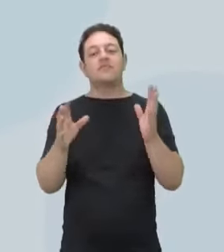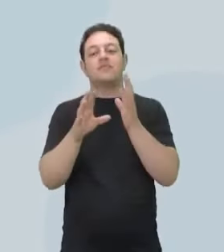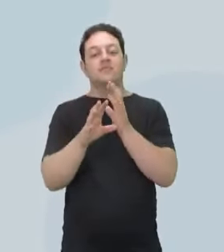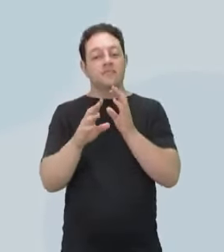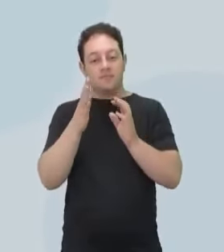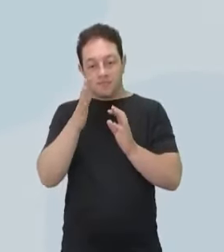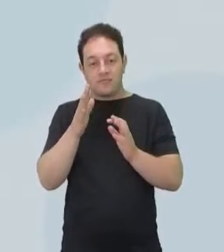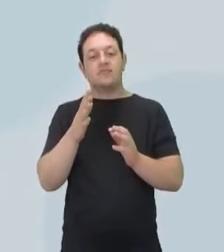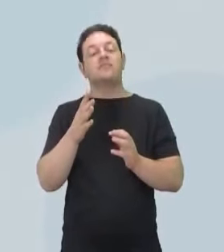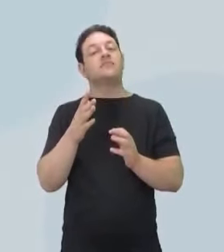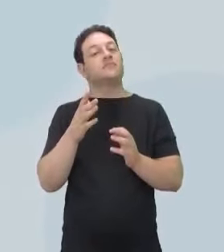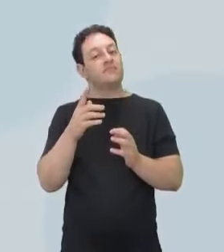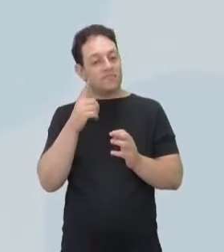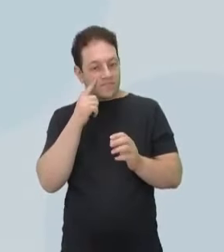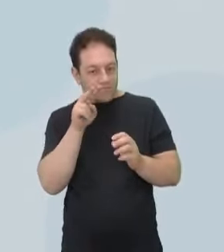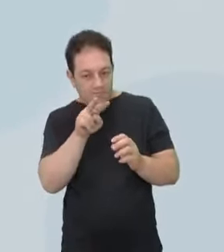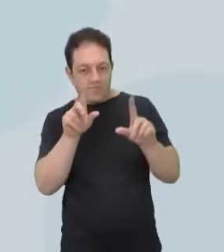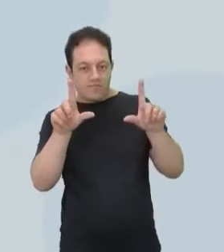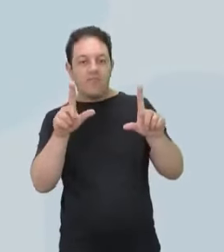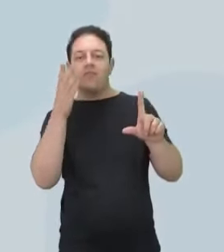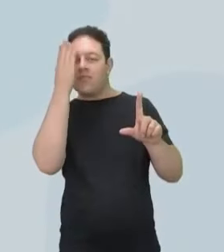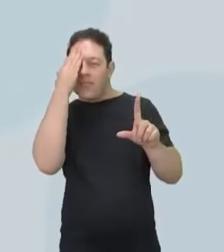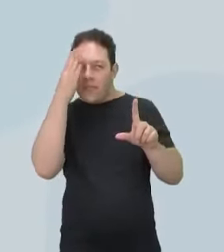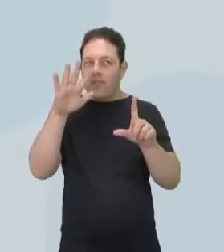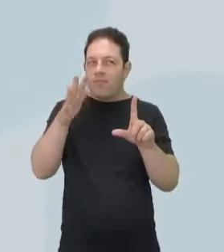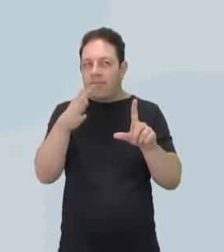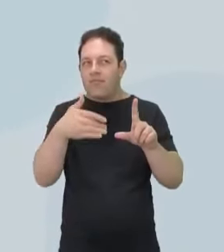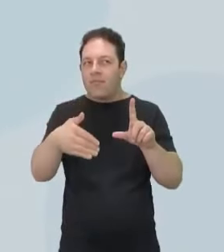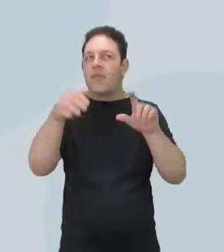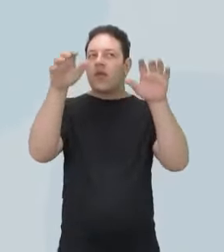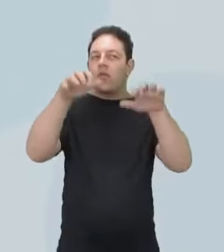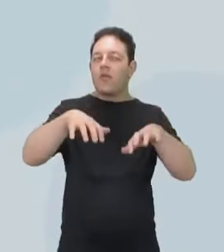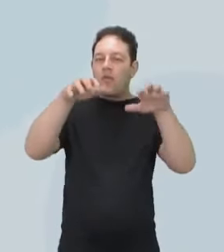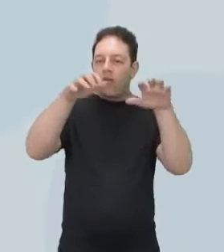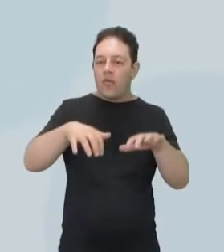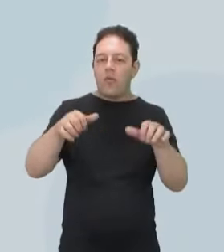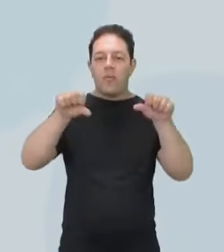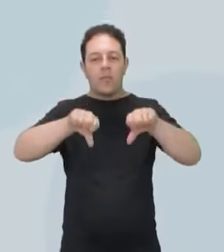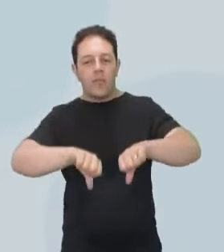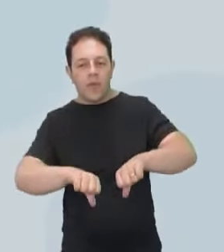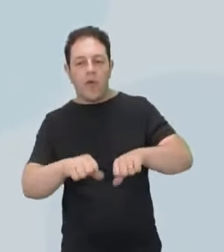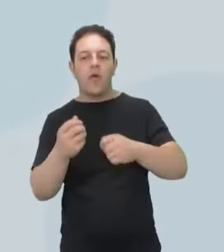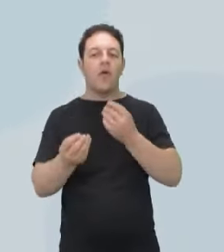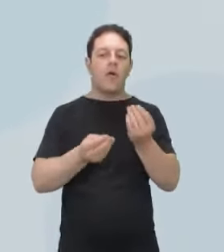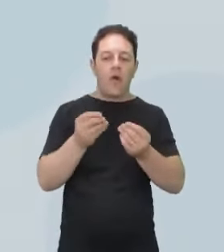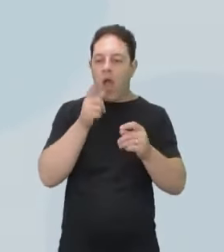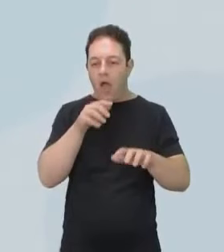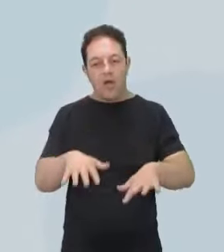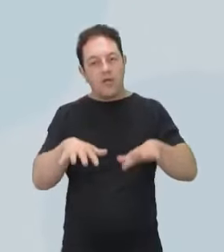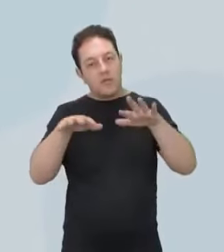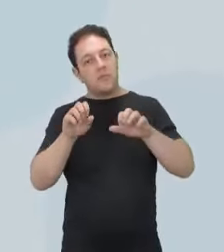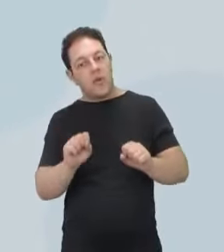72. Com isso, sim, a gente consegue estimar e fazer, né, uma gestão bem